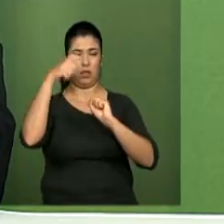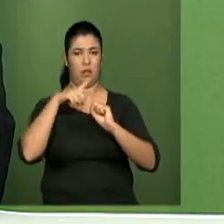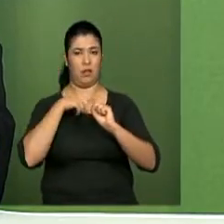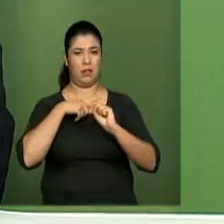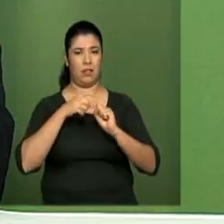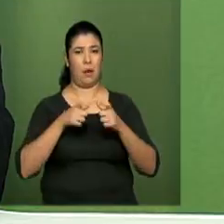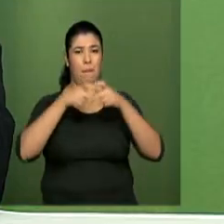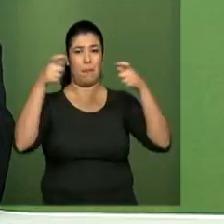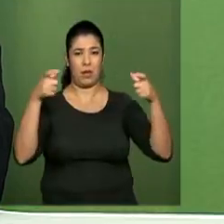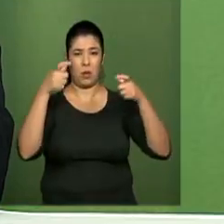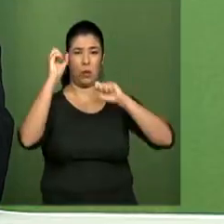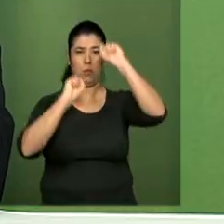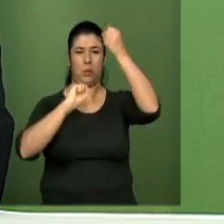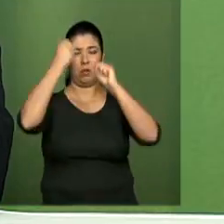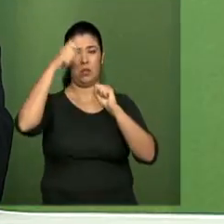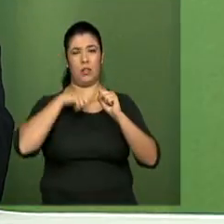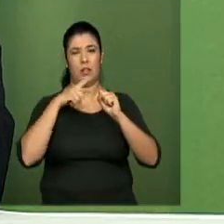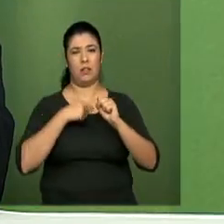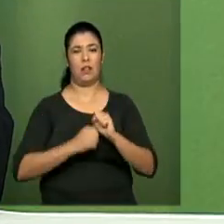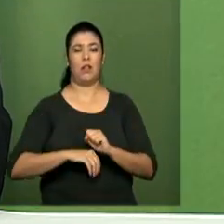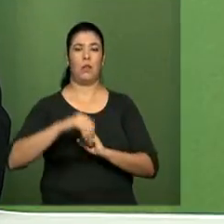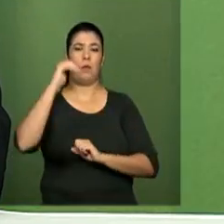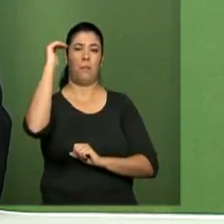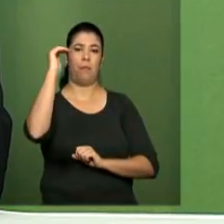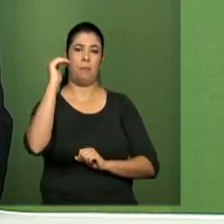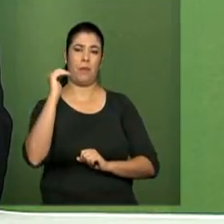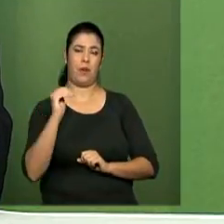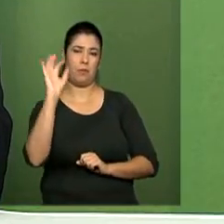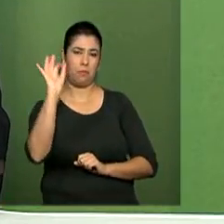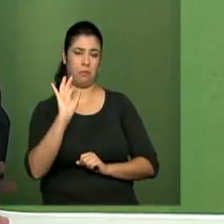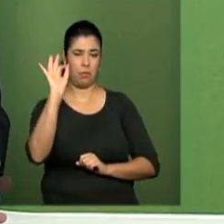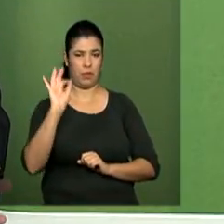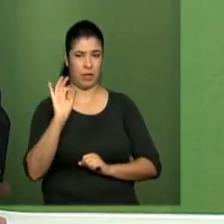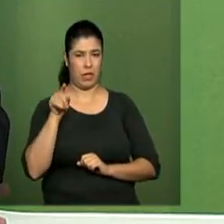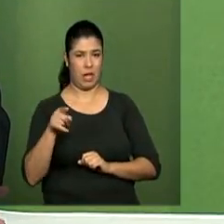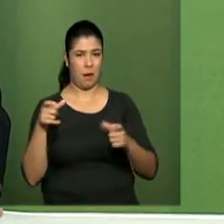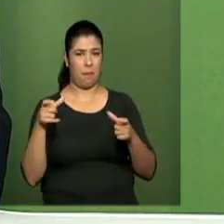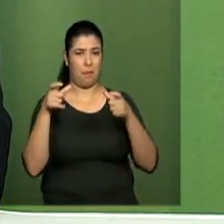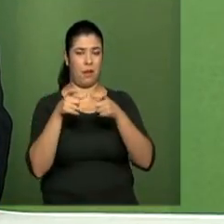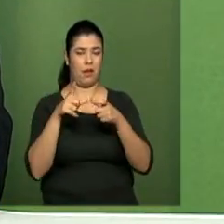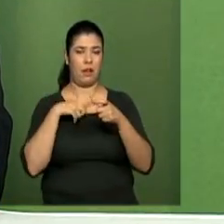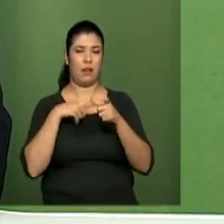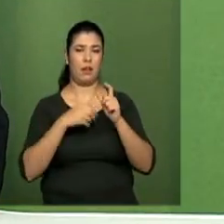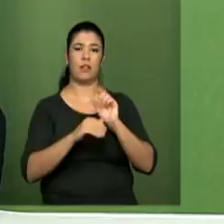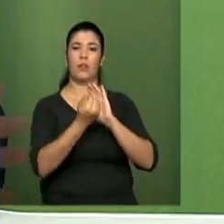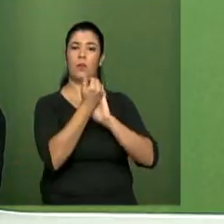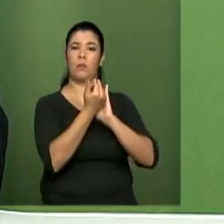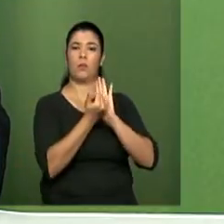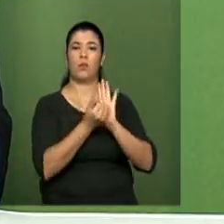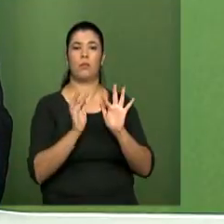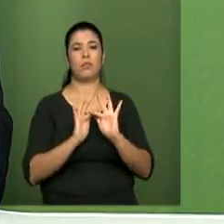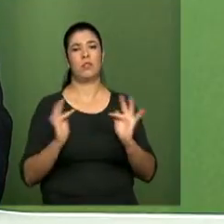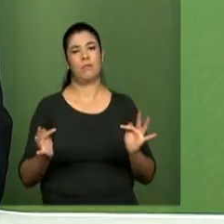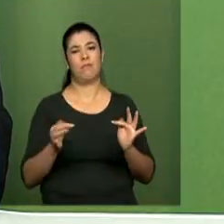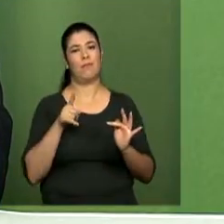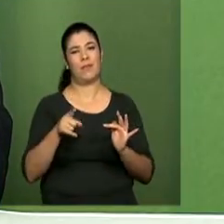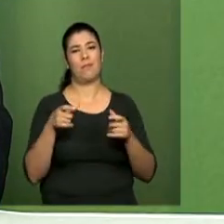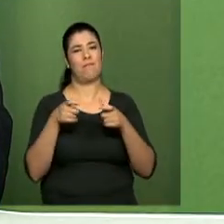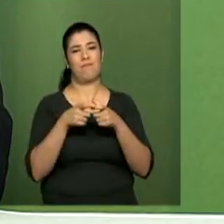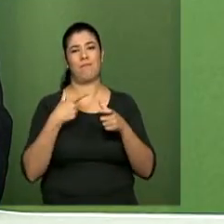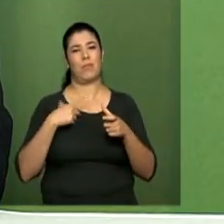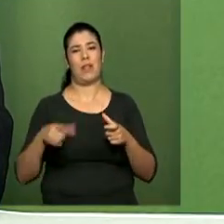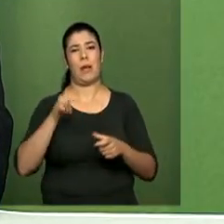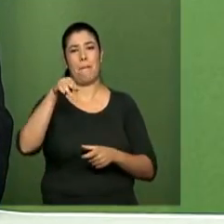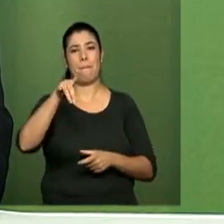política de escala de benefícios a pequena tem um programa simplificador a média não tem nada